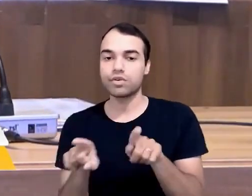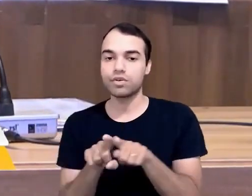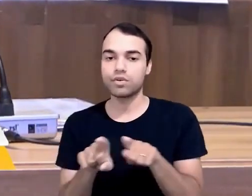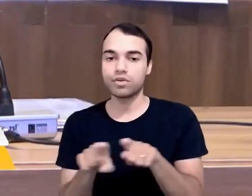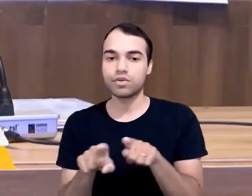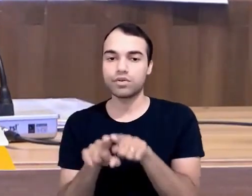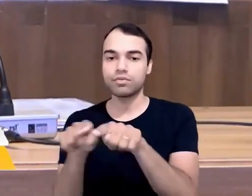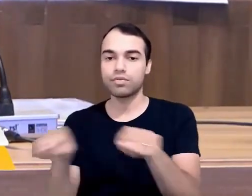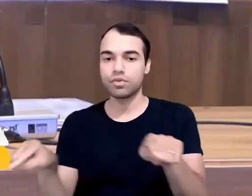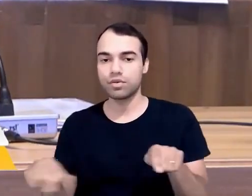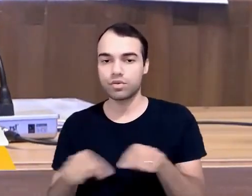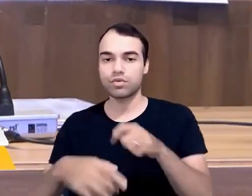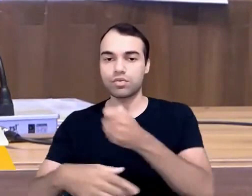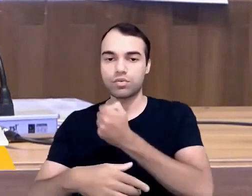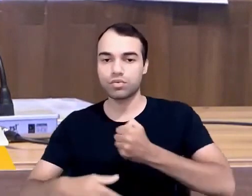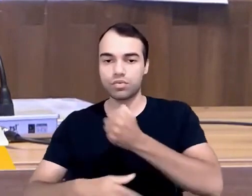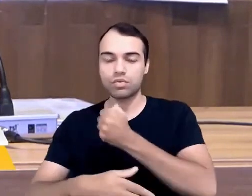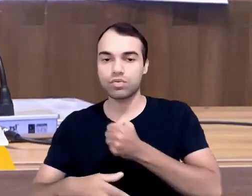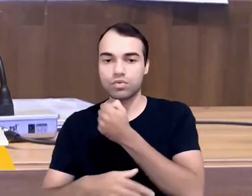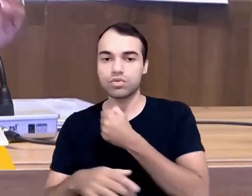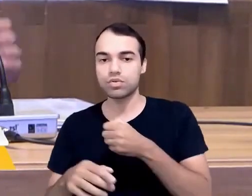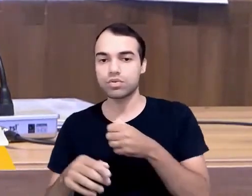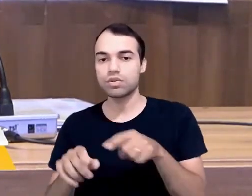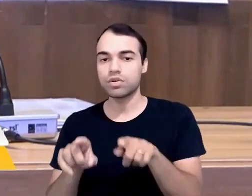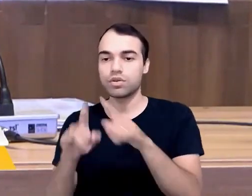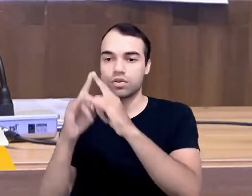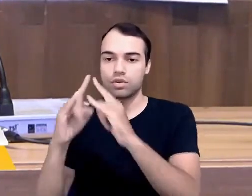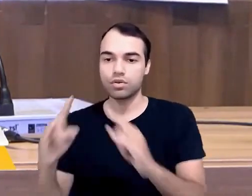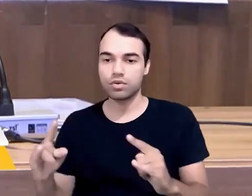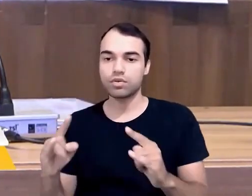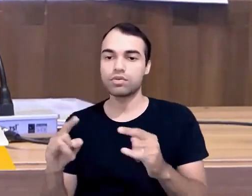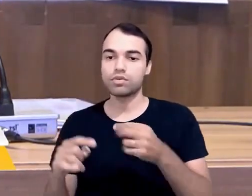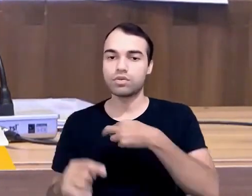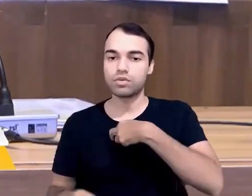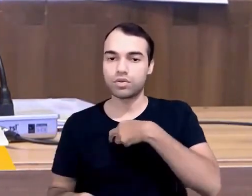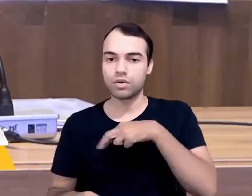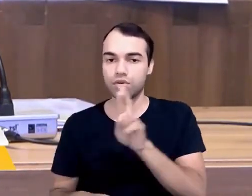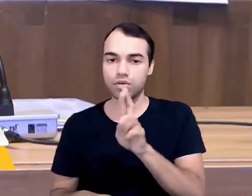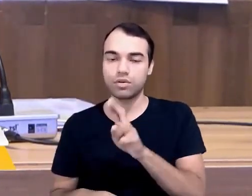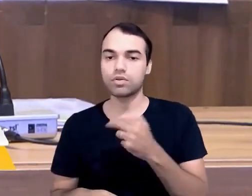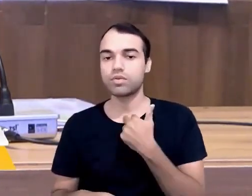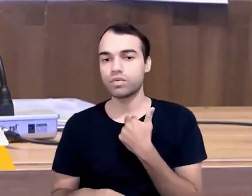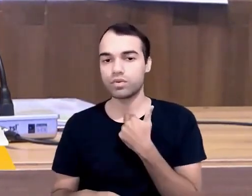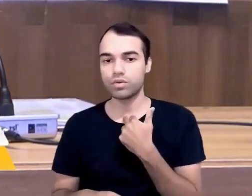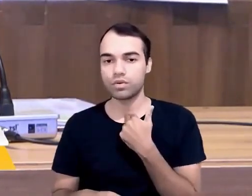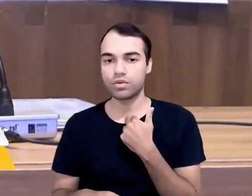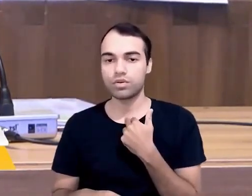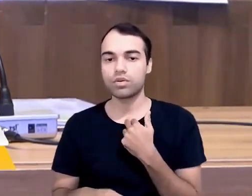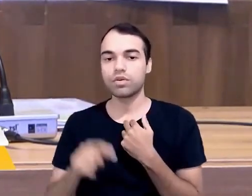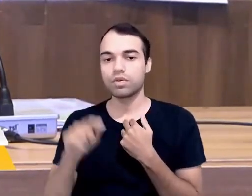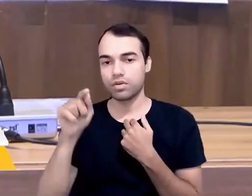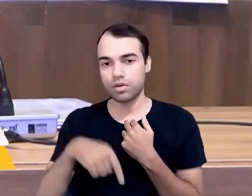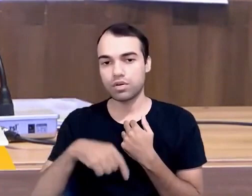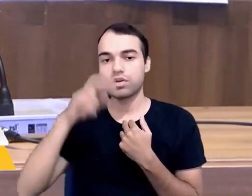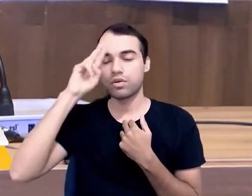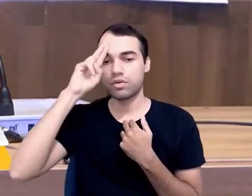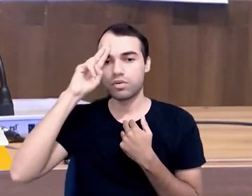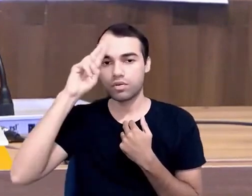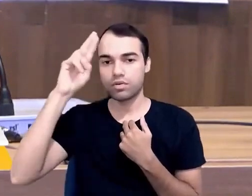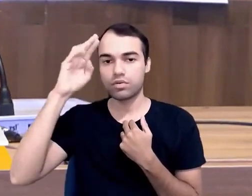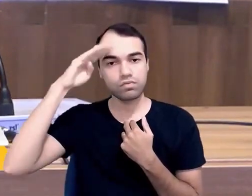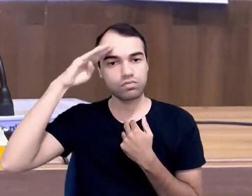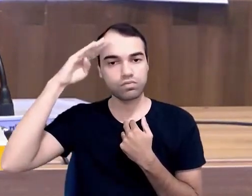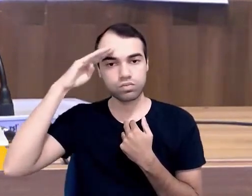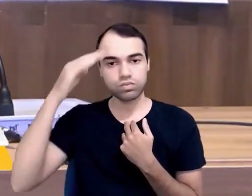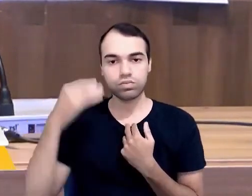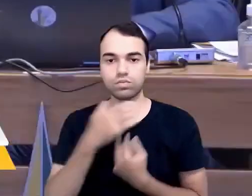coletiva, não poderia mexer na tenda, religiosa que foi montada, a gente Isso o não Exército poderia. dizendo, né? Sim, senhor, a orientação que a gente